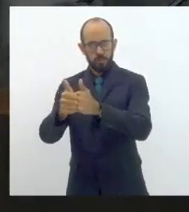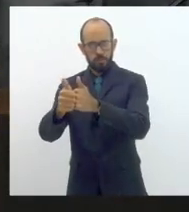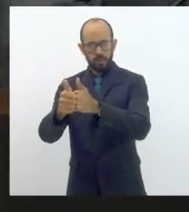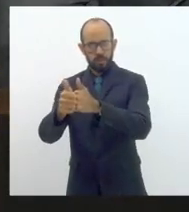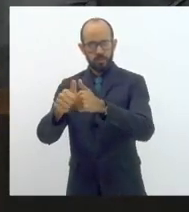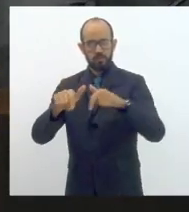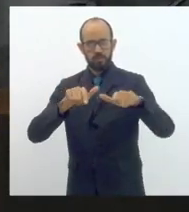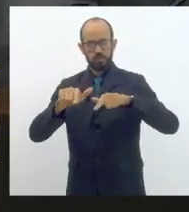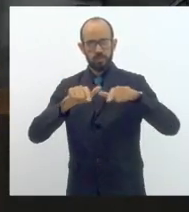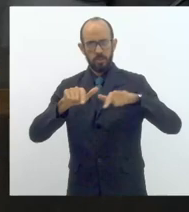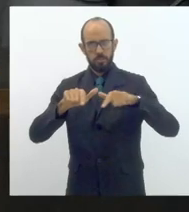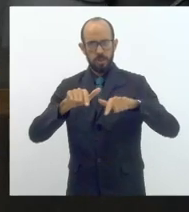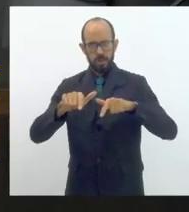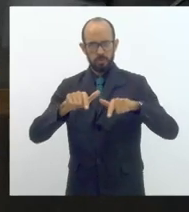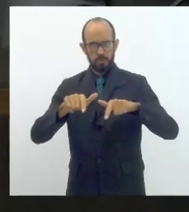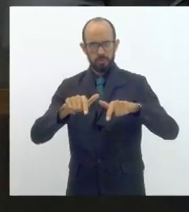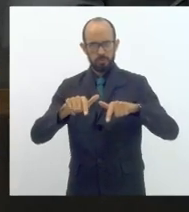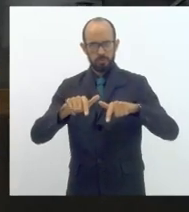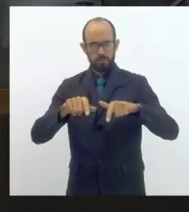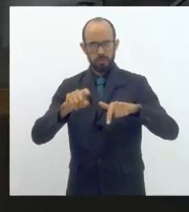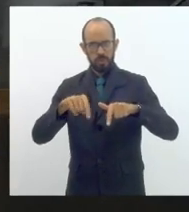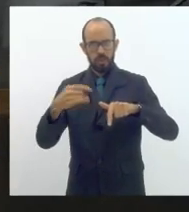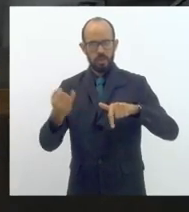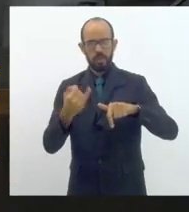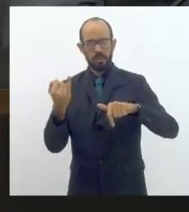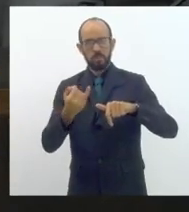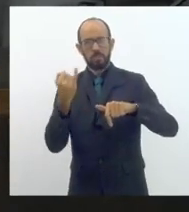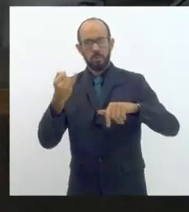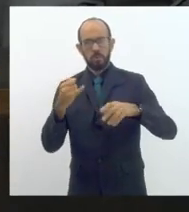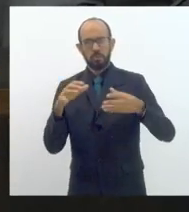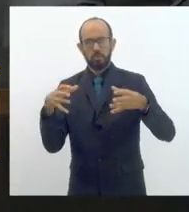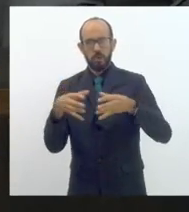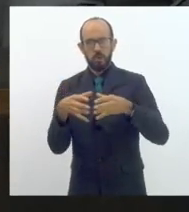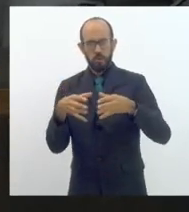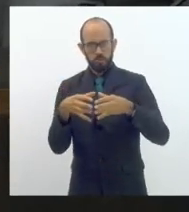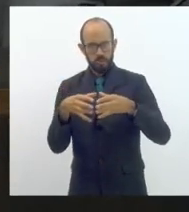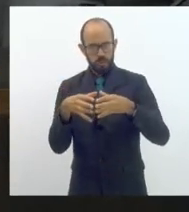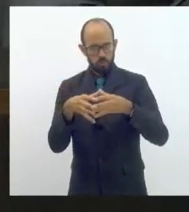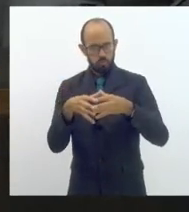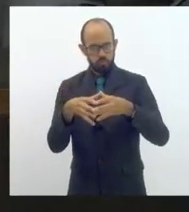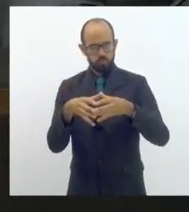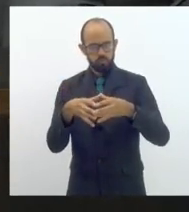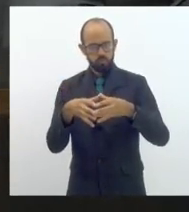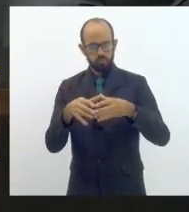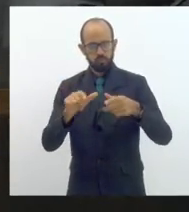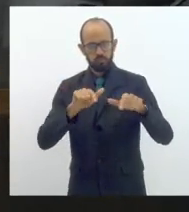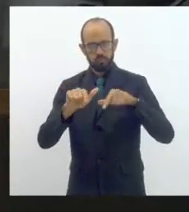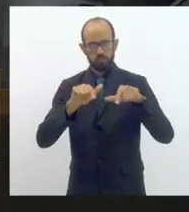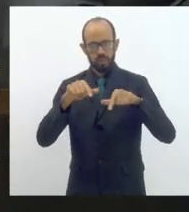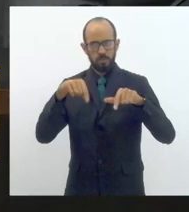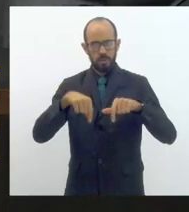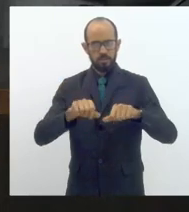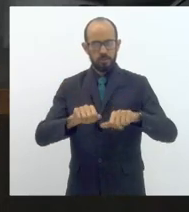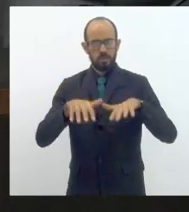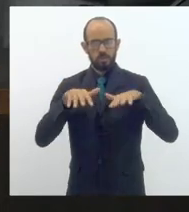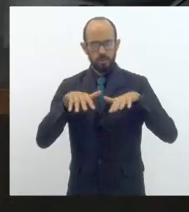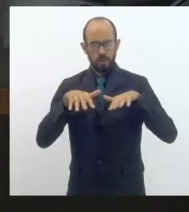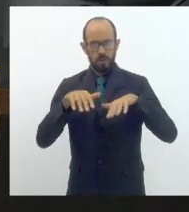próximos dias. Eu acho que é importante uma comissão, uma audiência, os trabalhos aqui no plenário. Eu acho